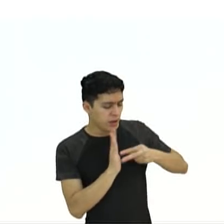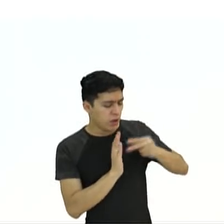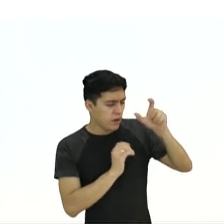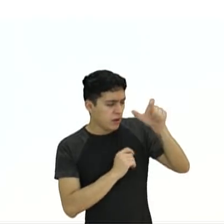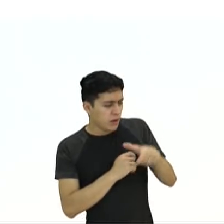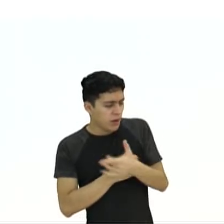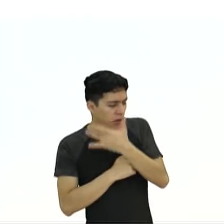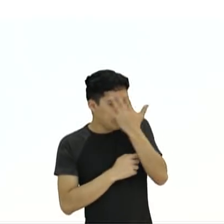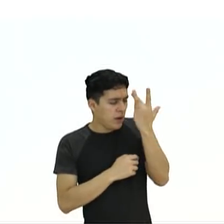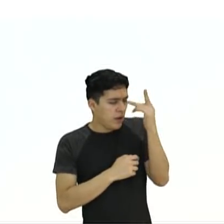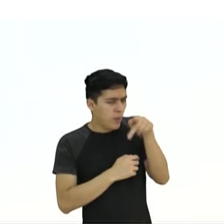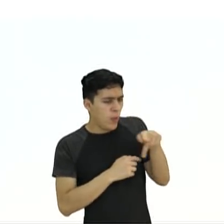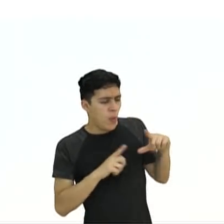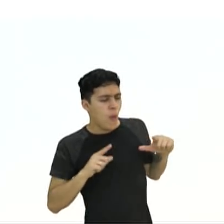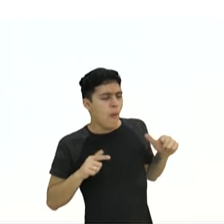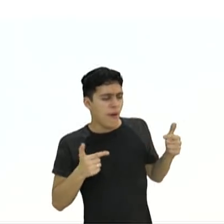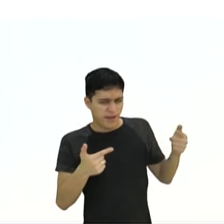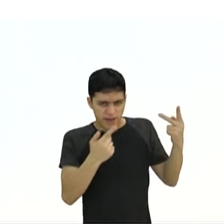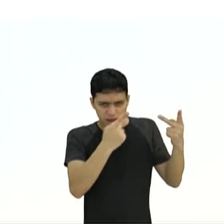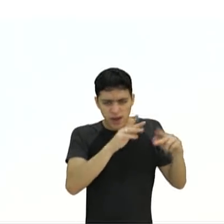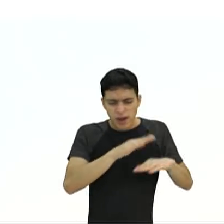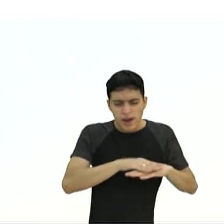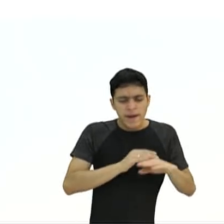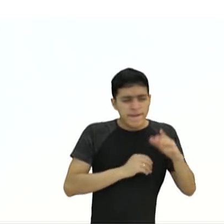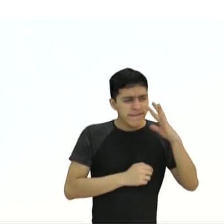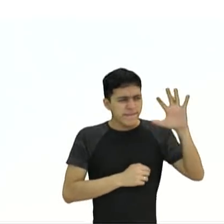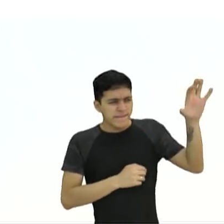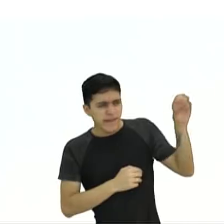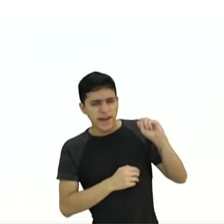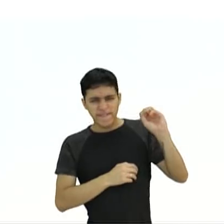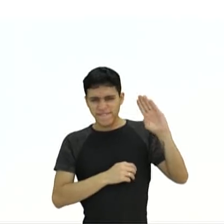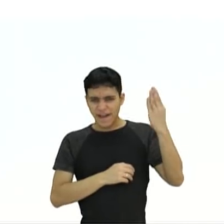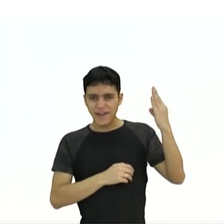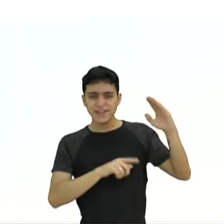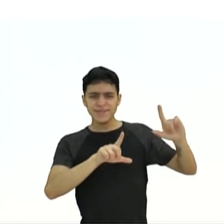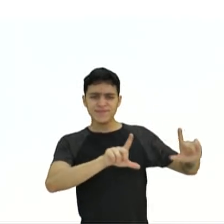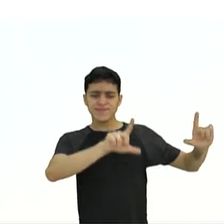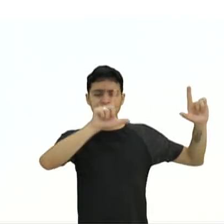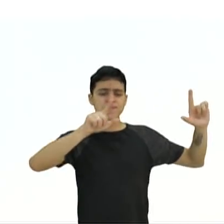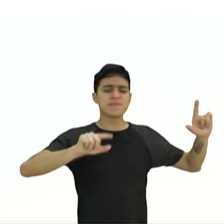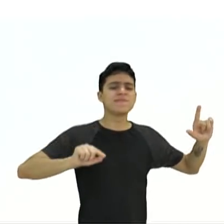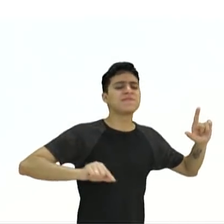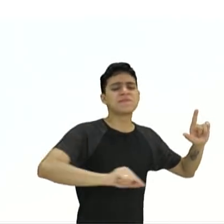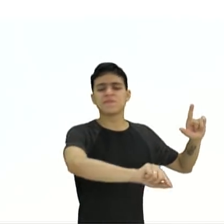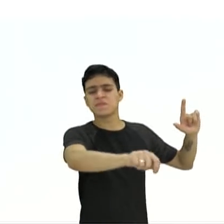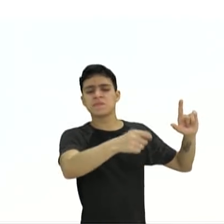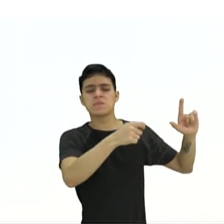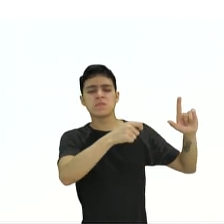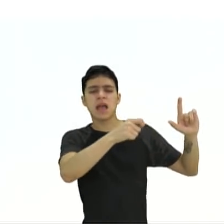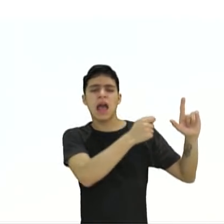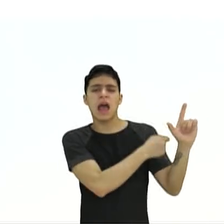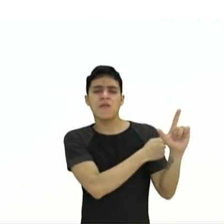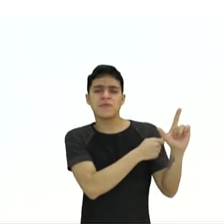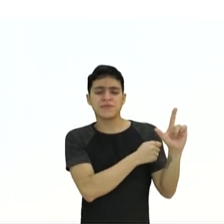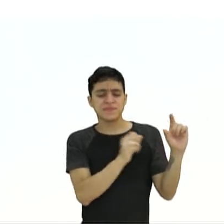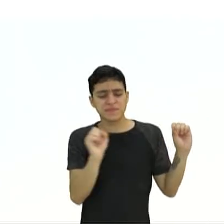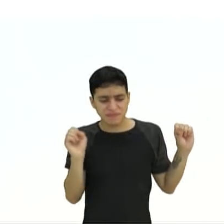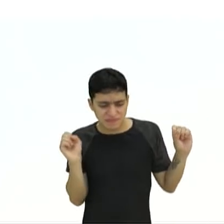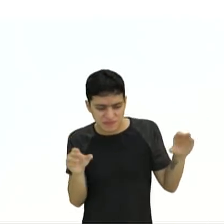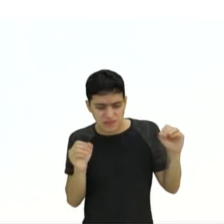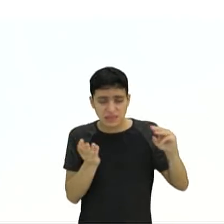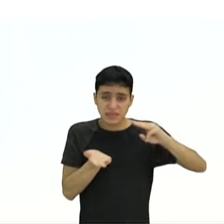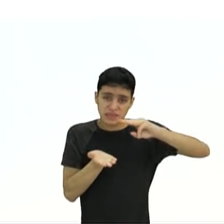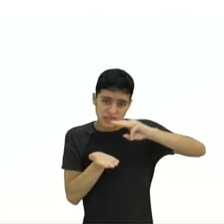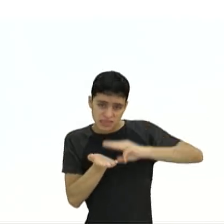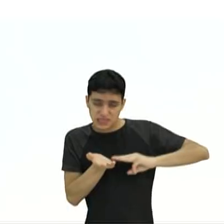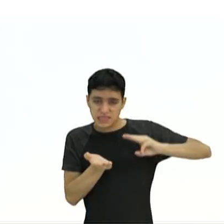professor que utiliza uma notícia falsa com seus alunos, várias notícias falsas, para ensinar